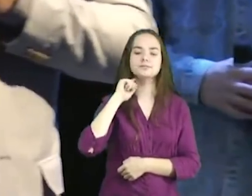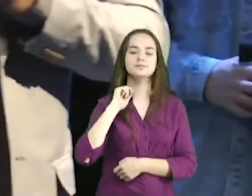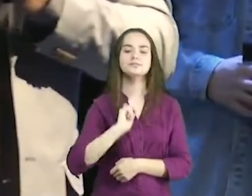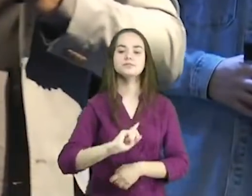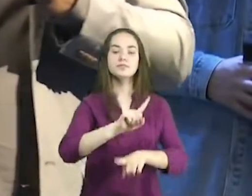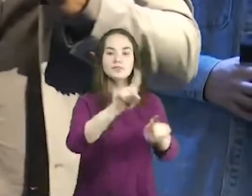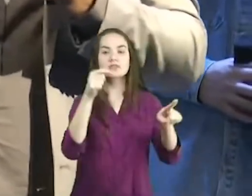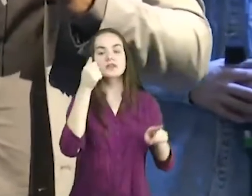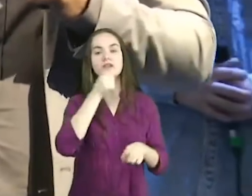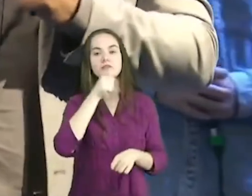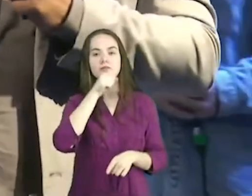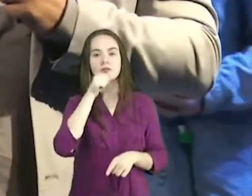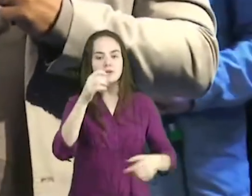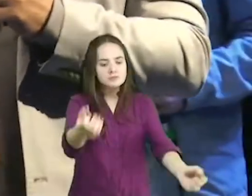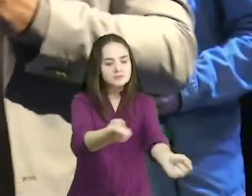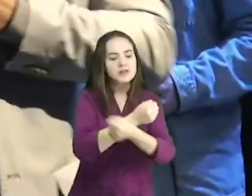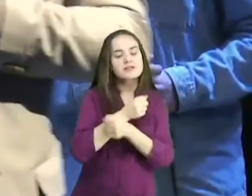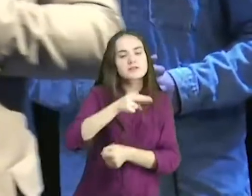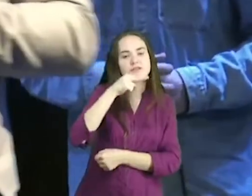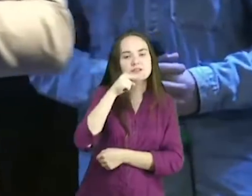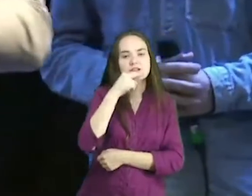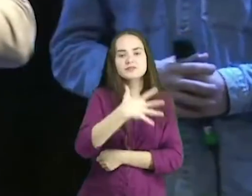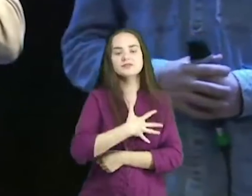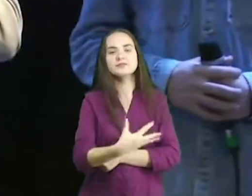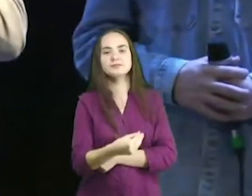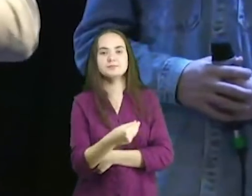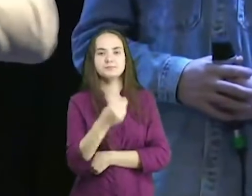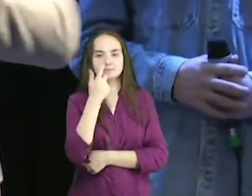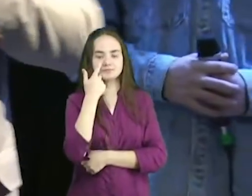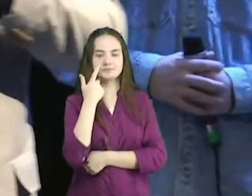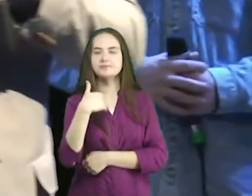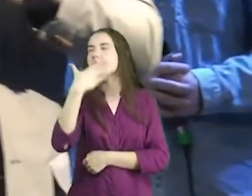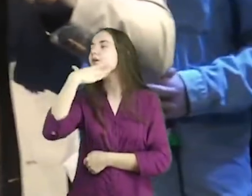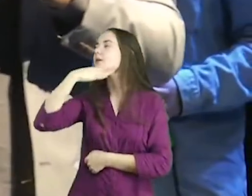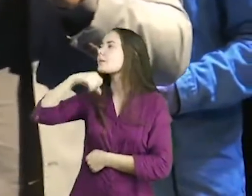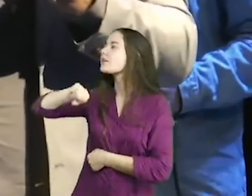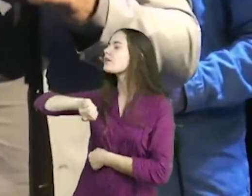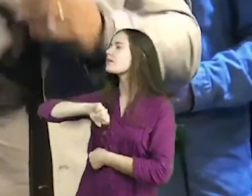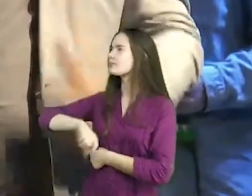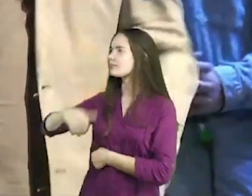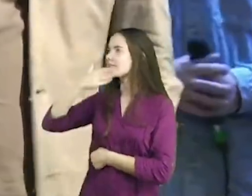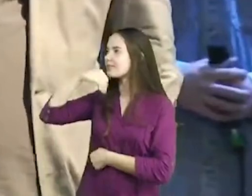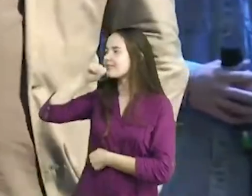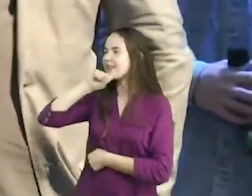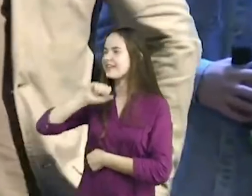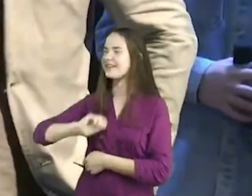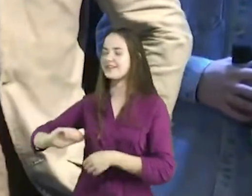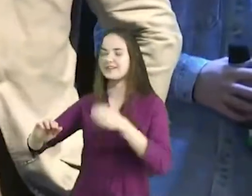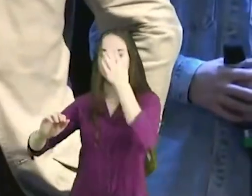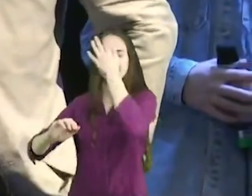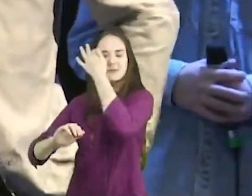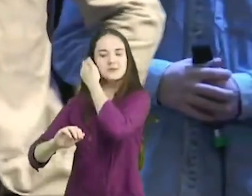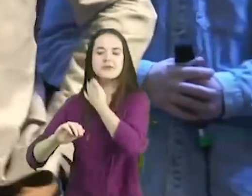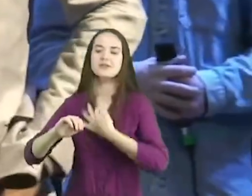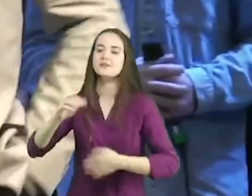Você que é avó, lembrasse dos seus netos, dos seus filhos. Pai querido, em nome de Jesus,